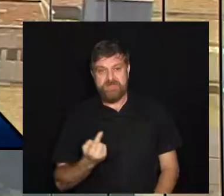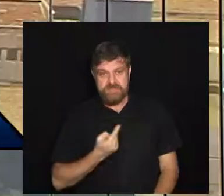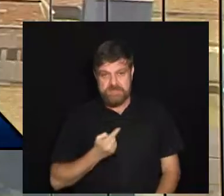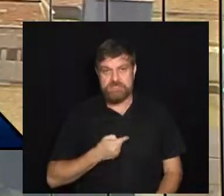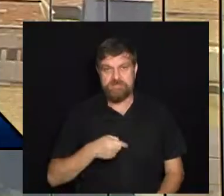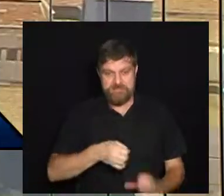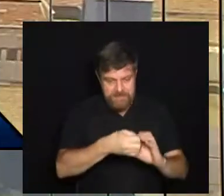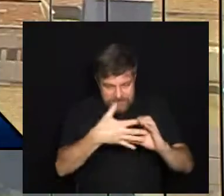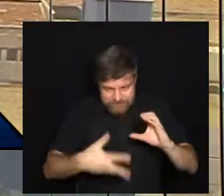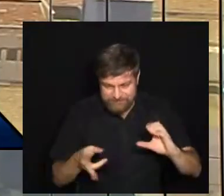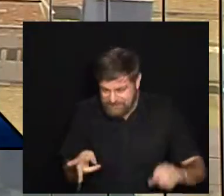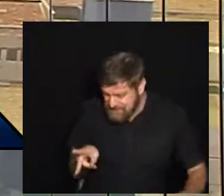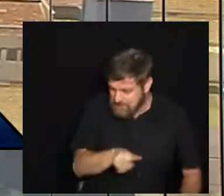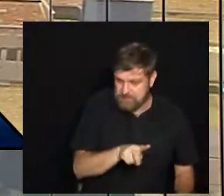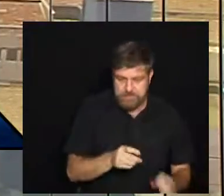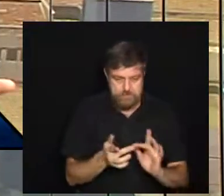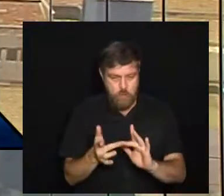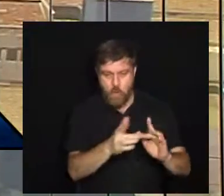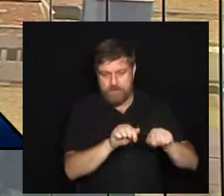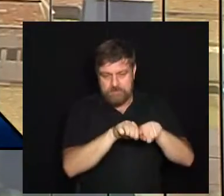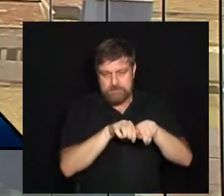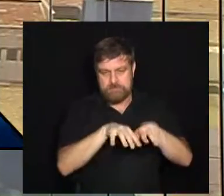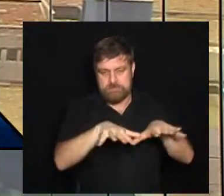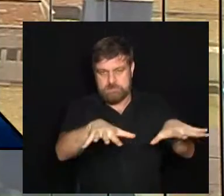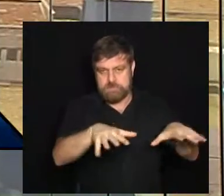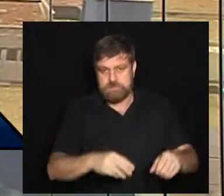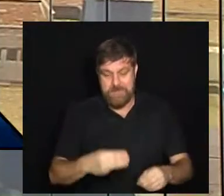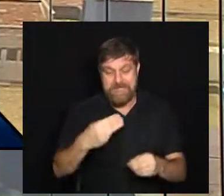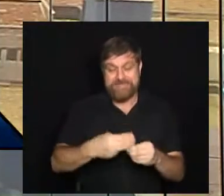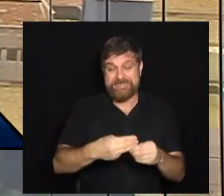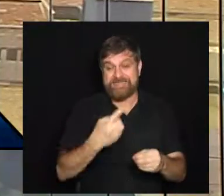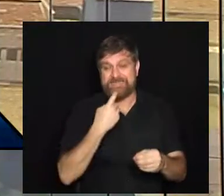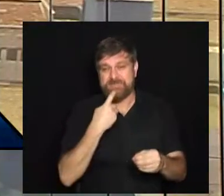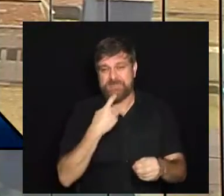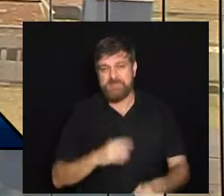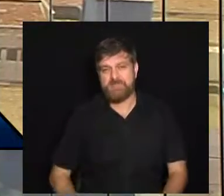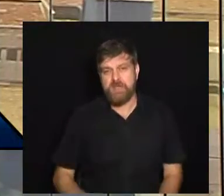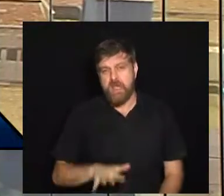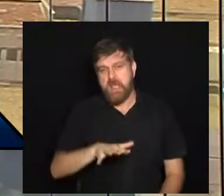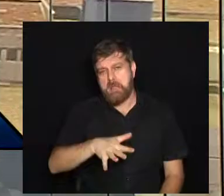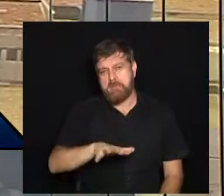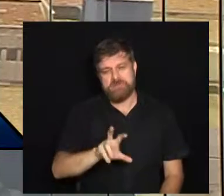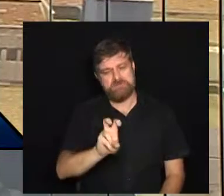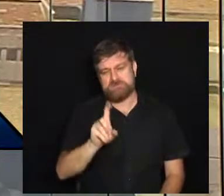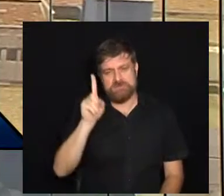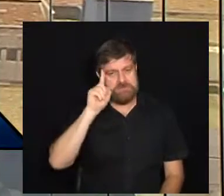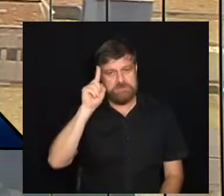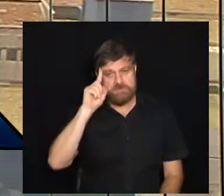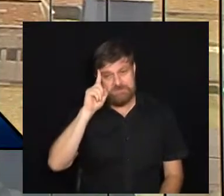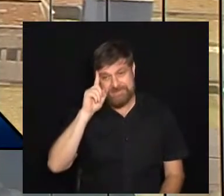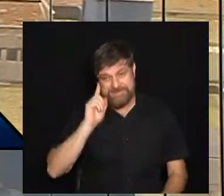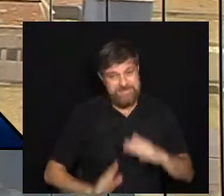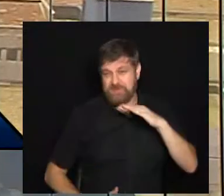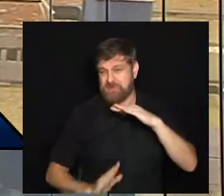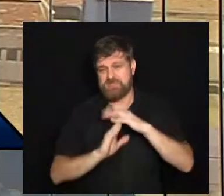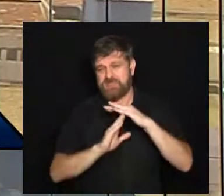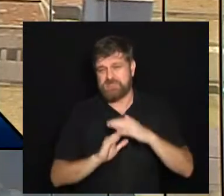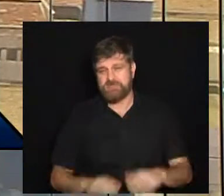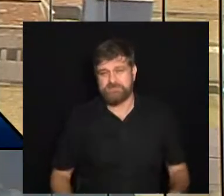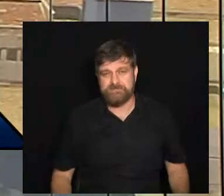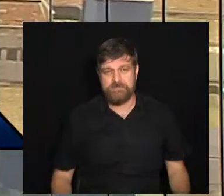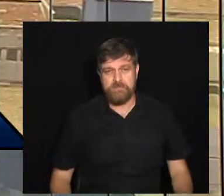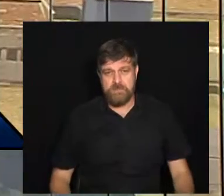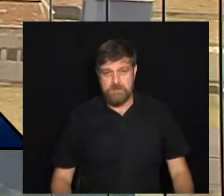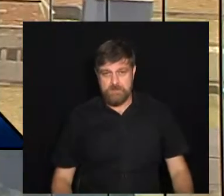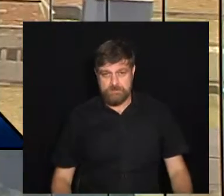caracterizar a transmissão comunitária de com vídeo aqui na região metropolitana de campinas dentro dos próximos cinco dias seis dias no máximo entendeu